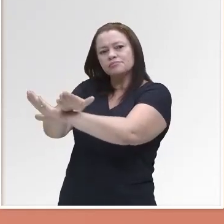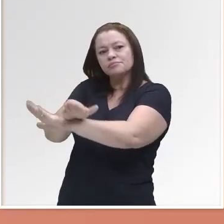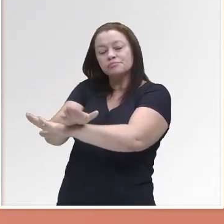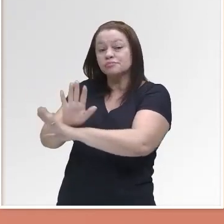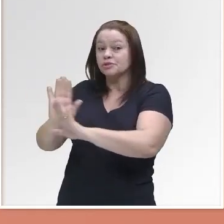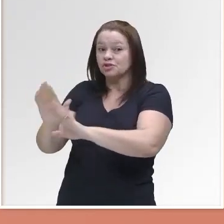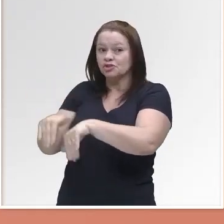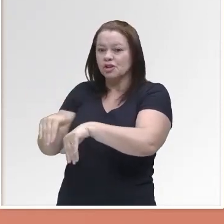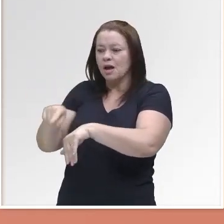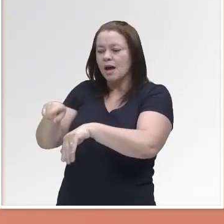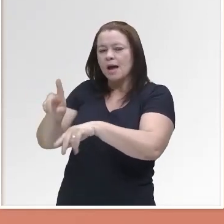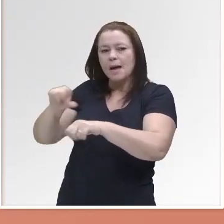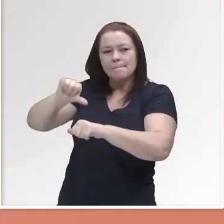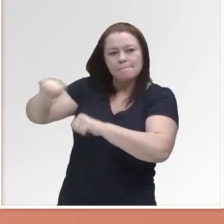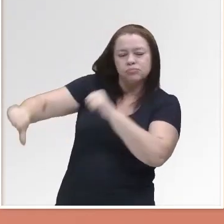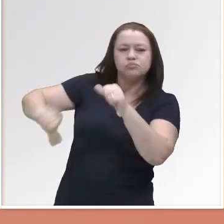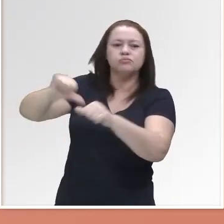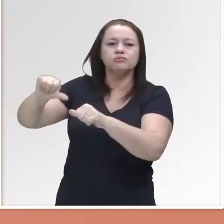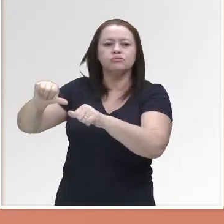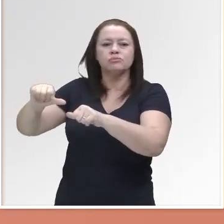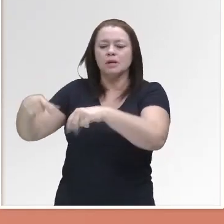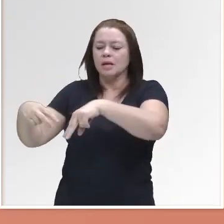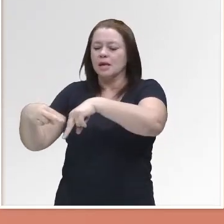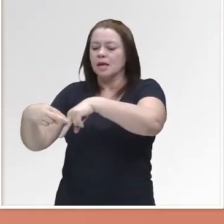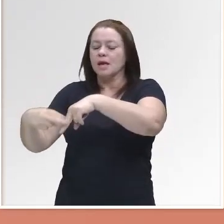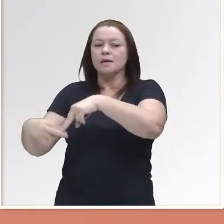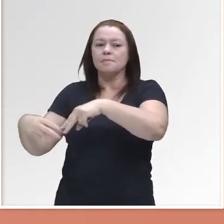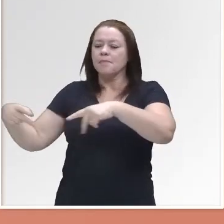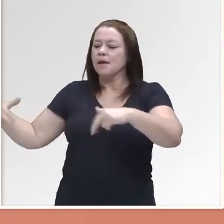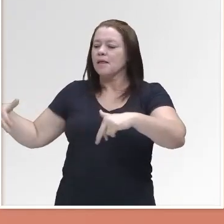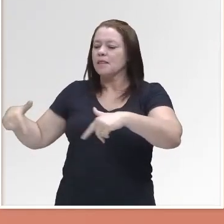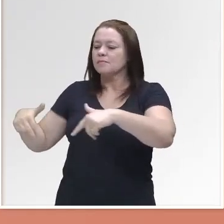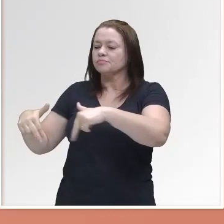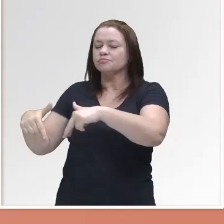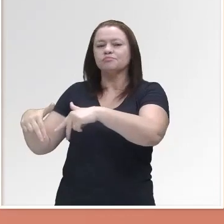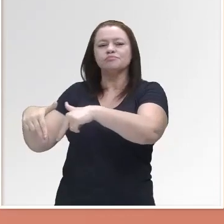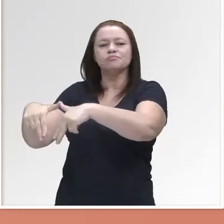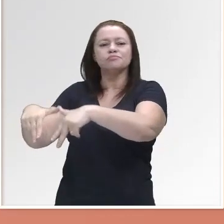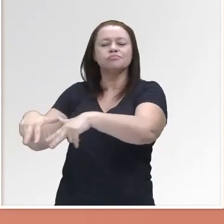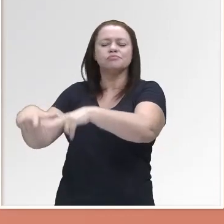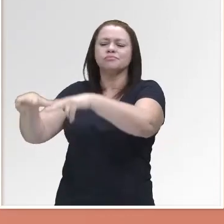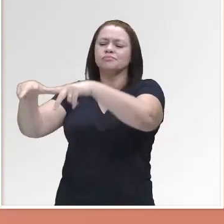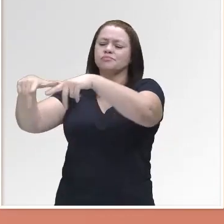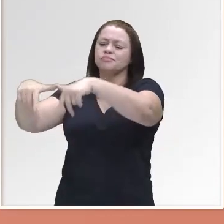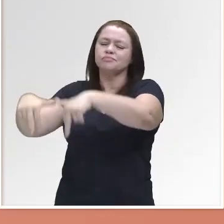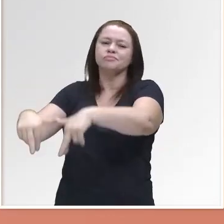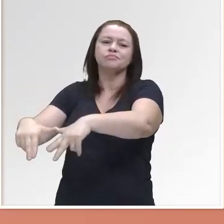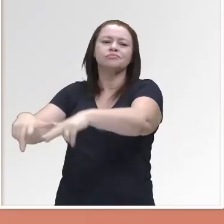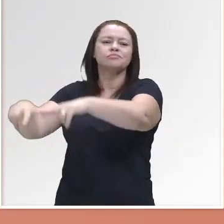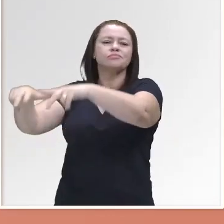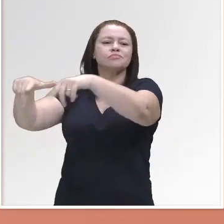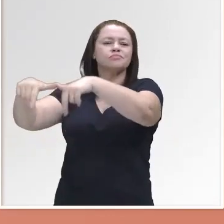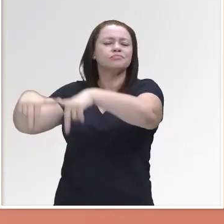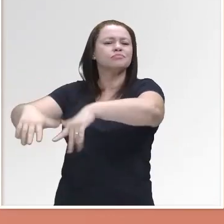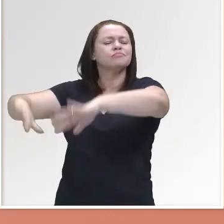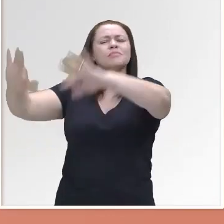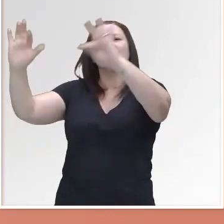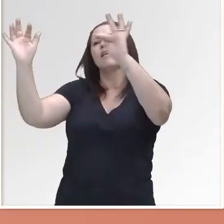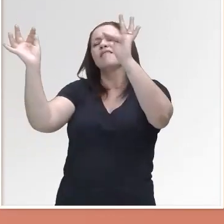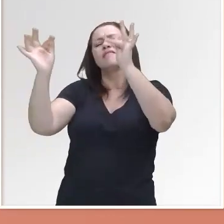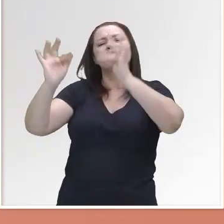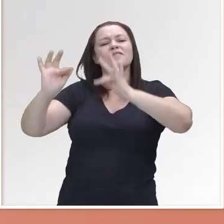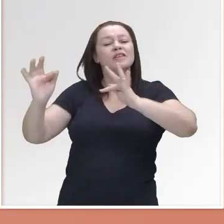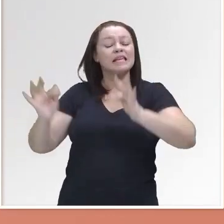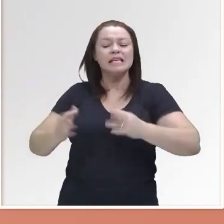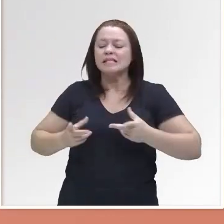em pernas novamente, para que Ariel pudesse viver feliz para sempre junto do